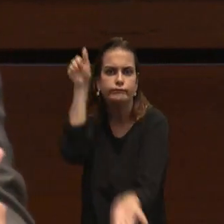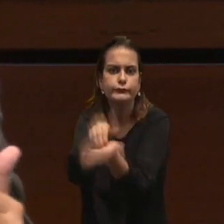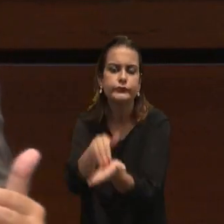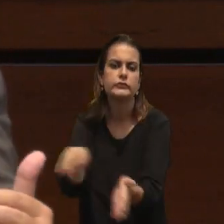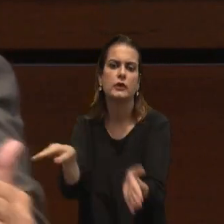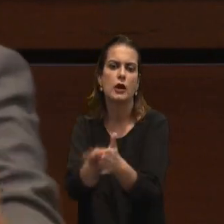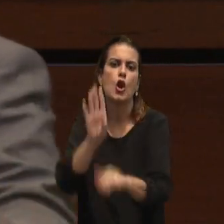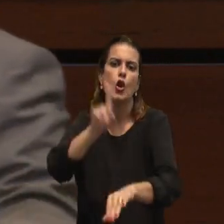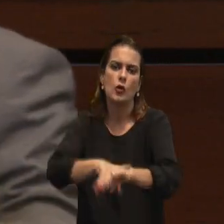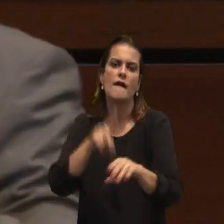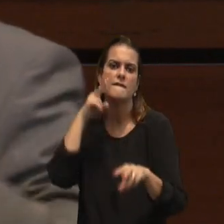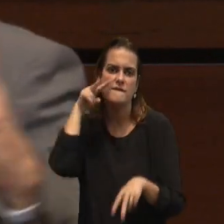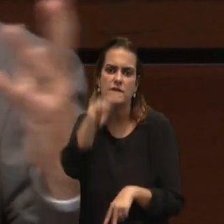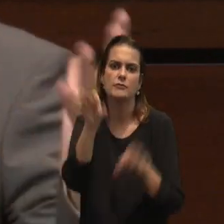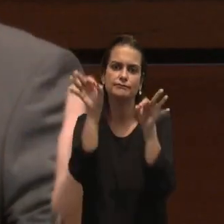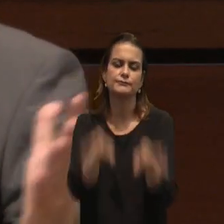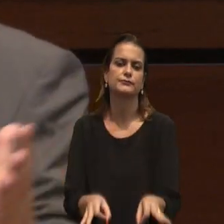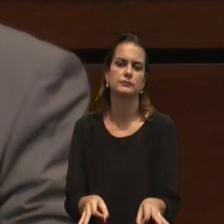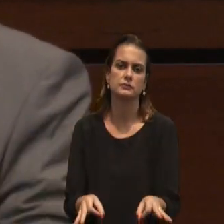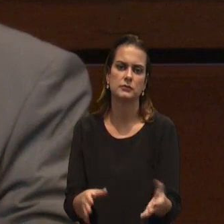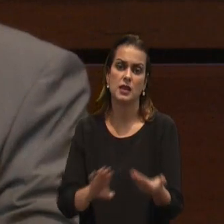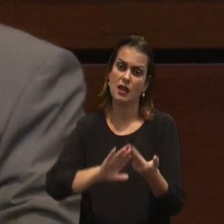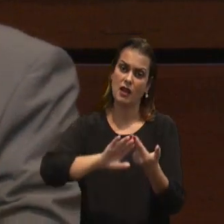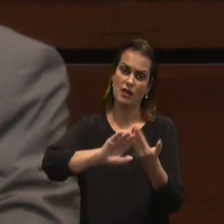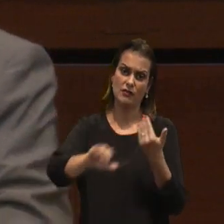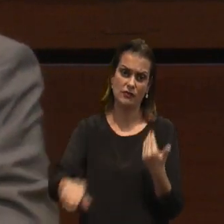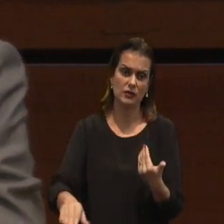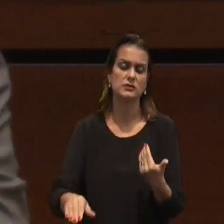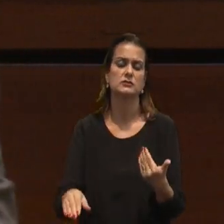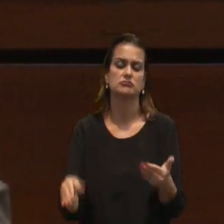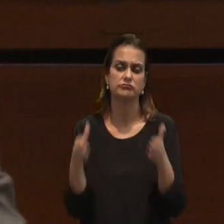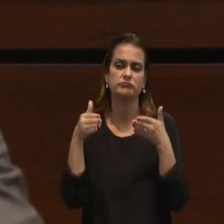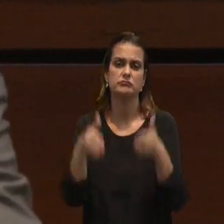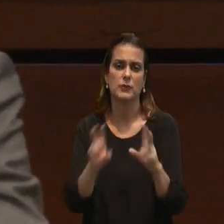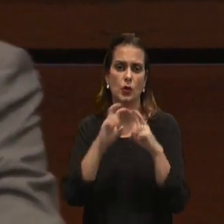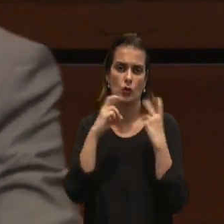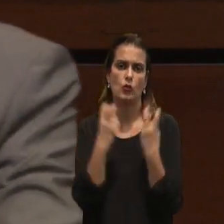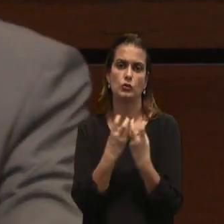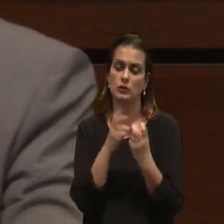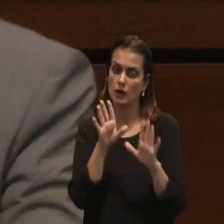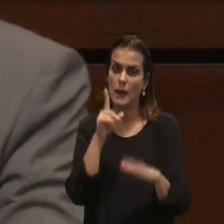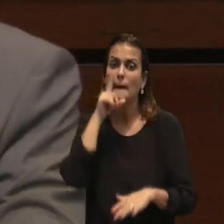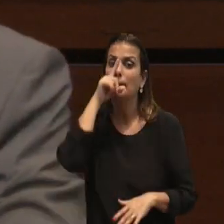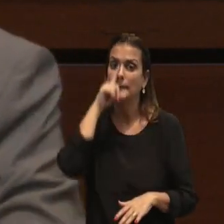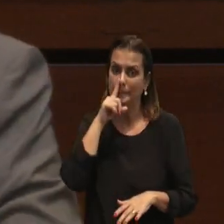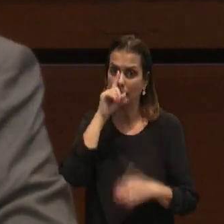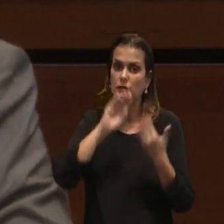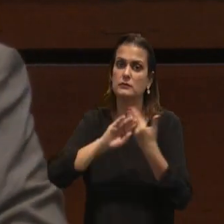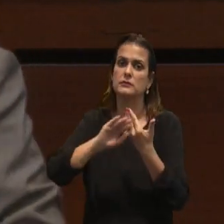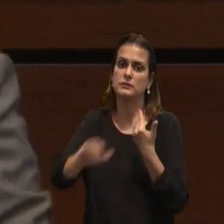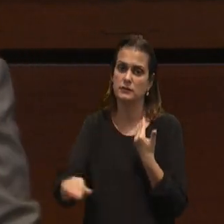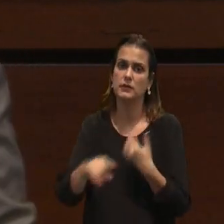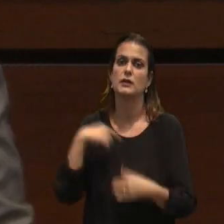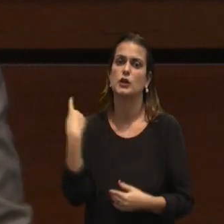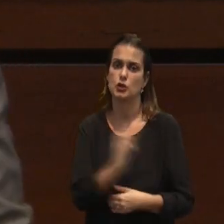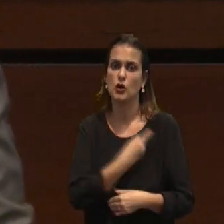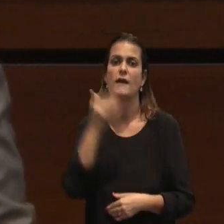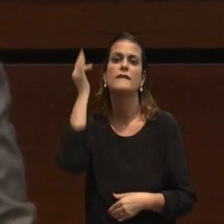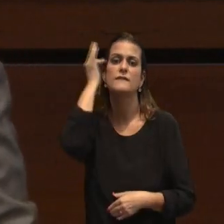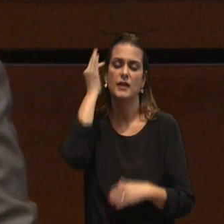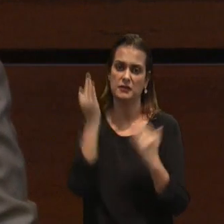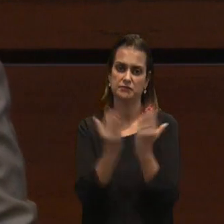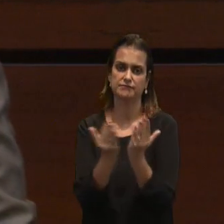automaticamente vai se distanciando desta presença do culto, e isto é um perigo, o distanciamento para a nossa fé